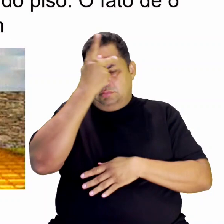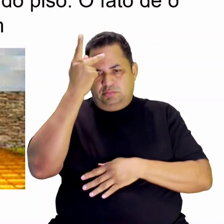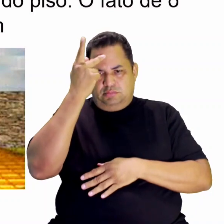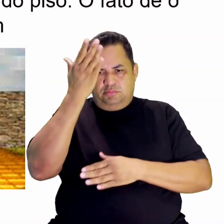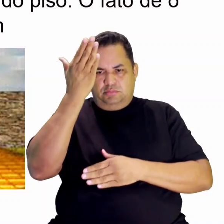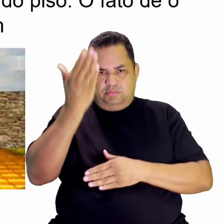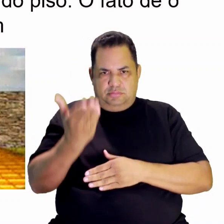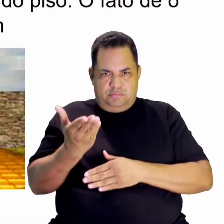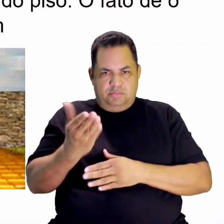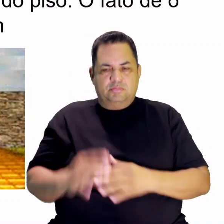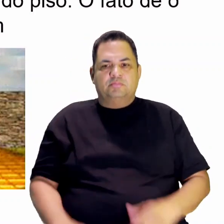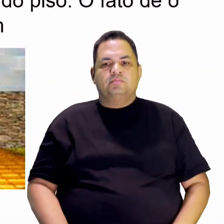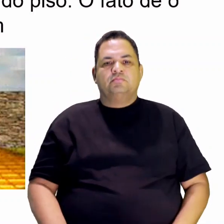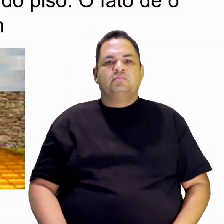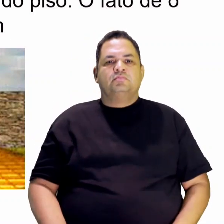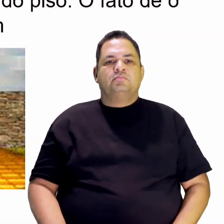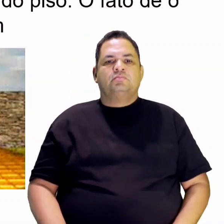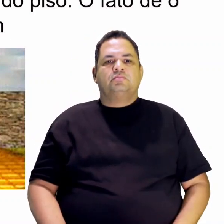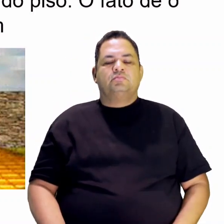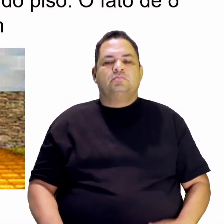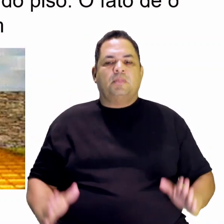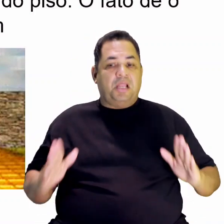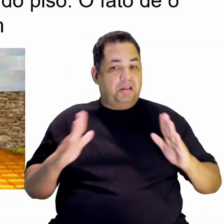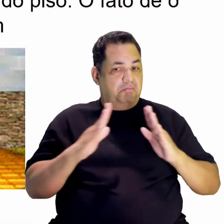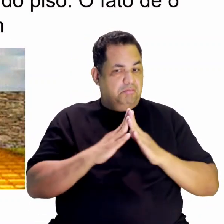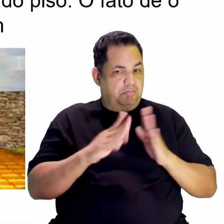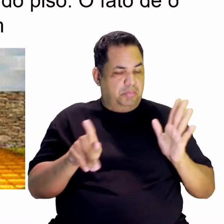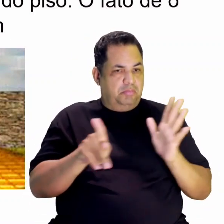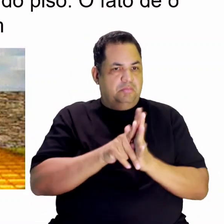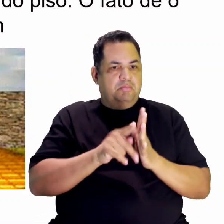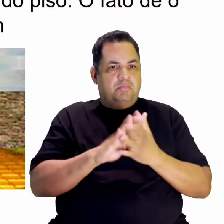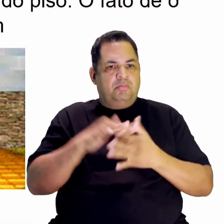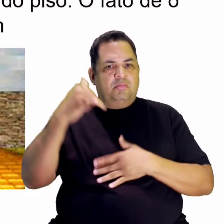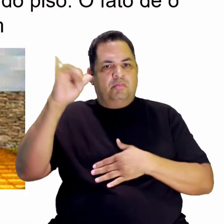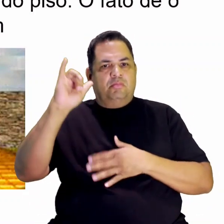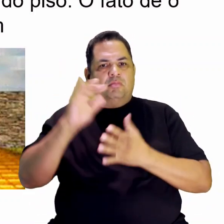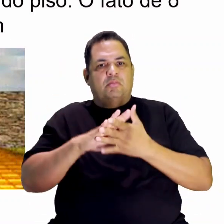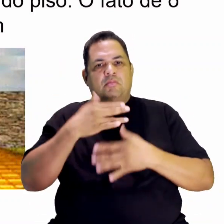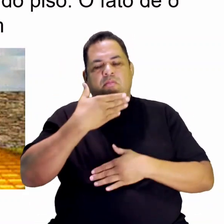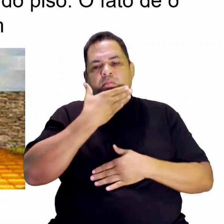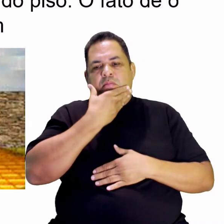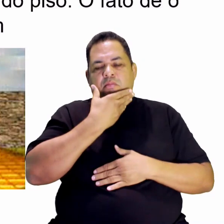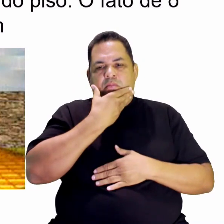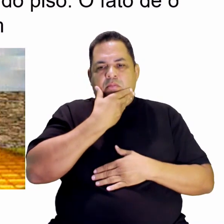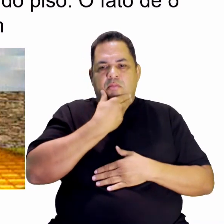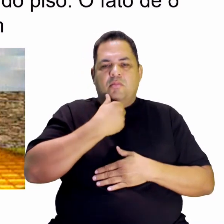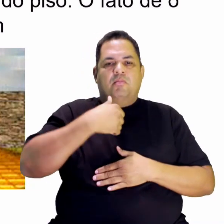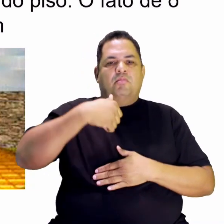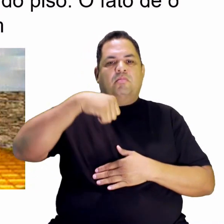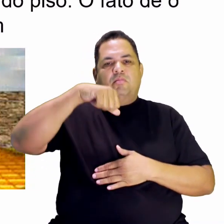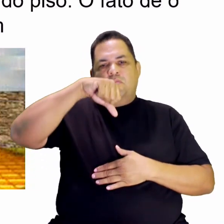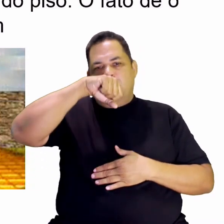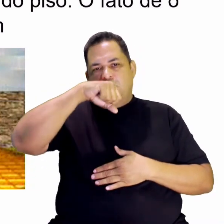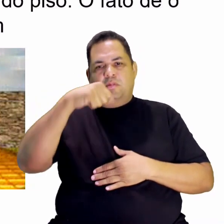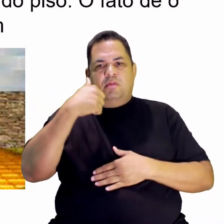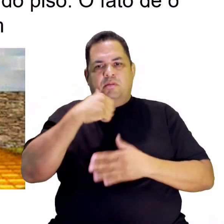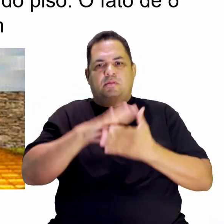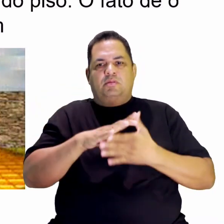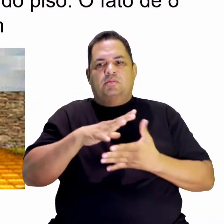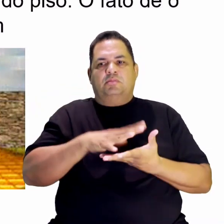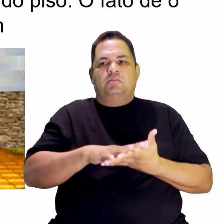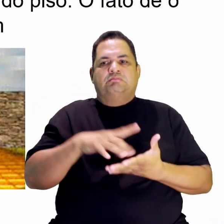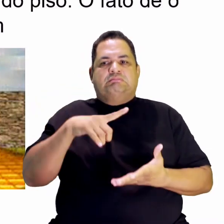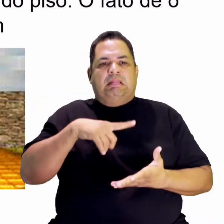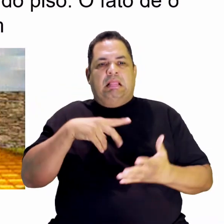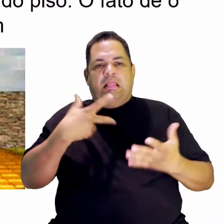pelas pessoas que moram nessa casa. Para evitar que seus pais, que já são idosos, não sofram acidentes no piso